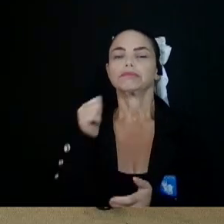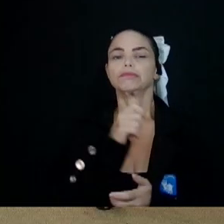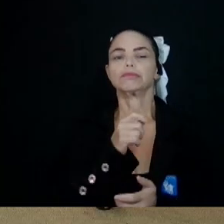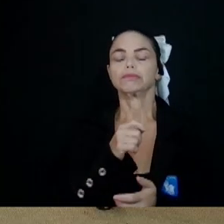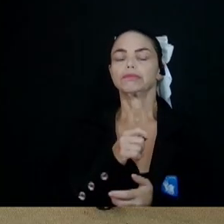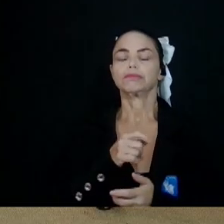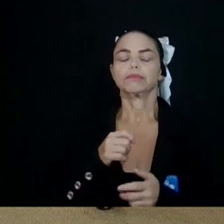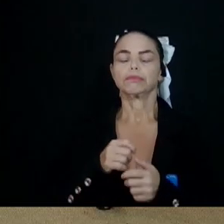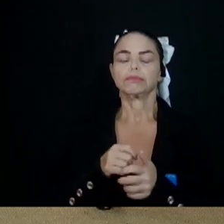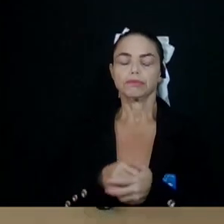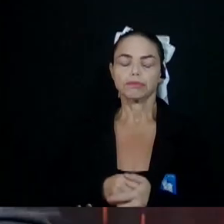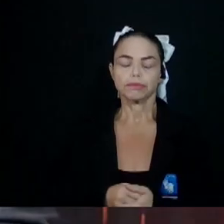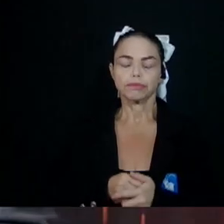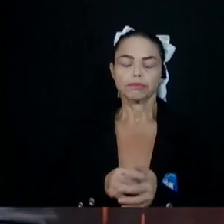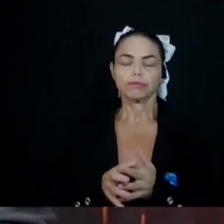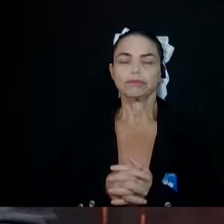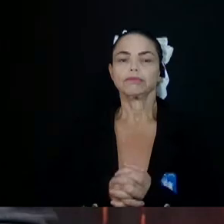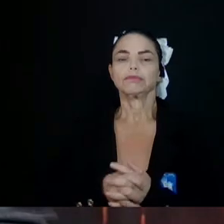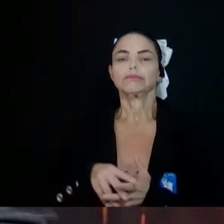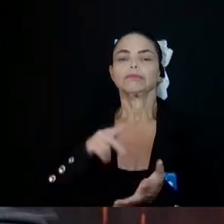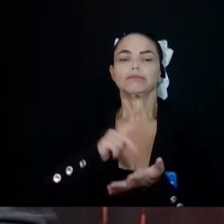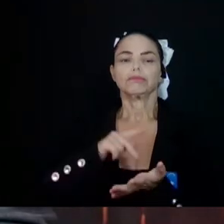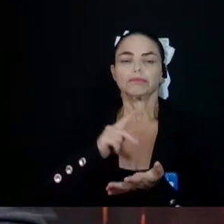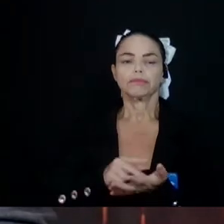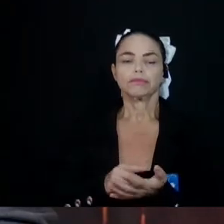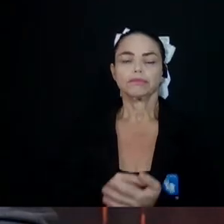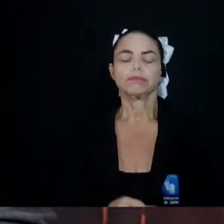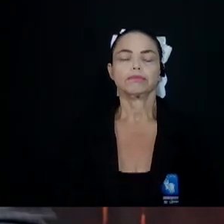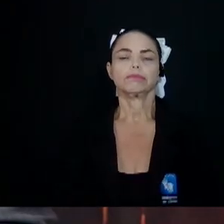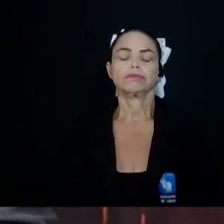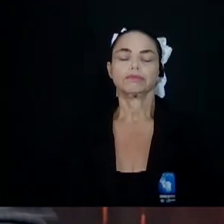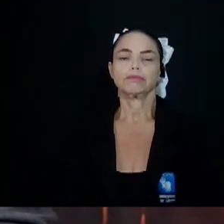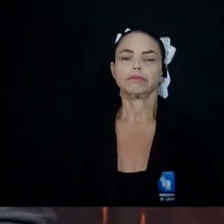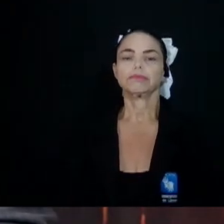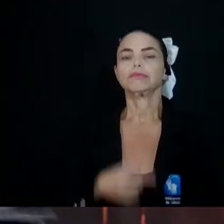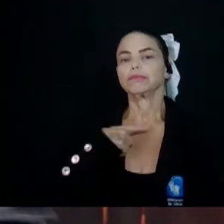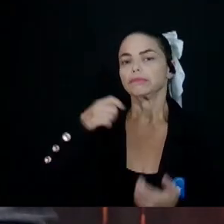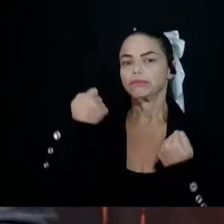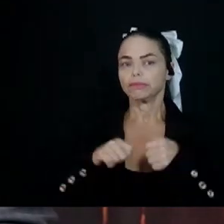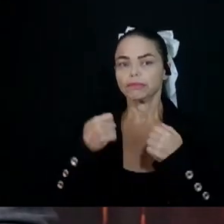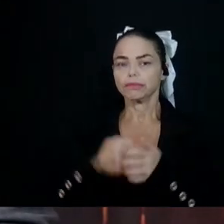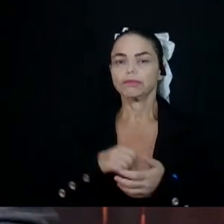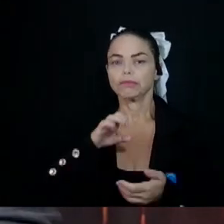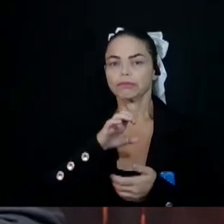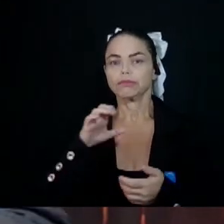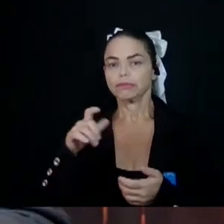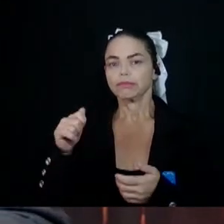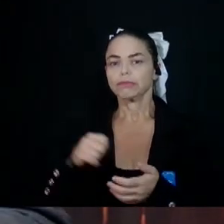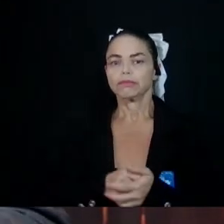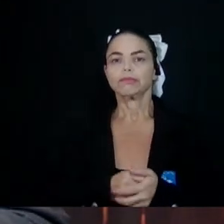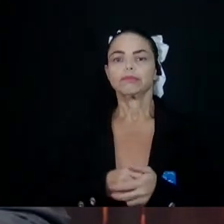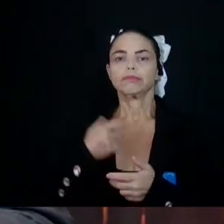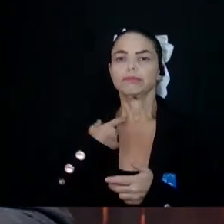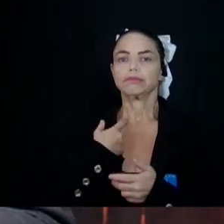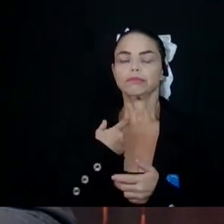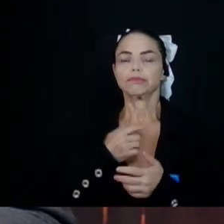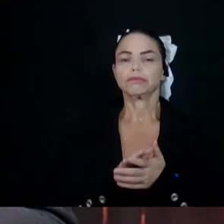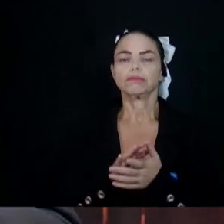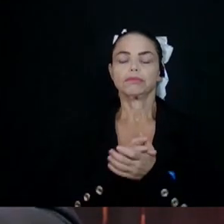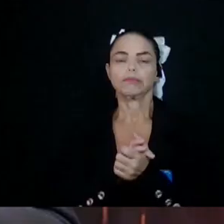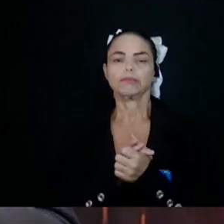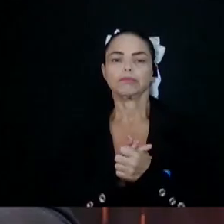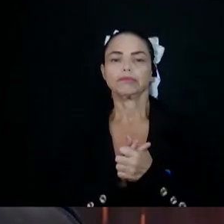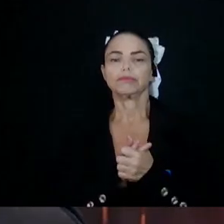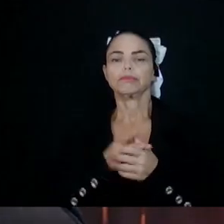né? De fato, é bem amplo e a gente tem que entender que o ECA digital, ele é um quadro, né? E